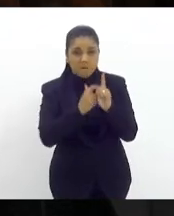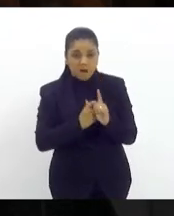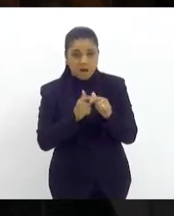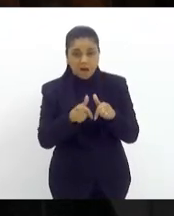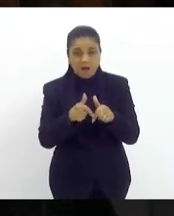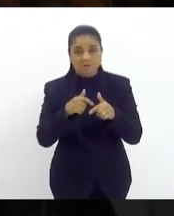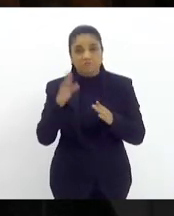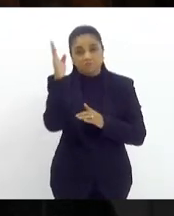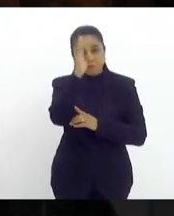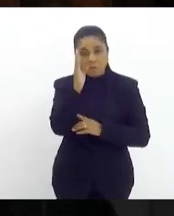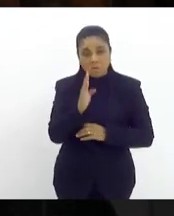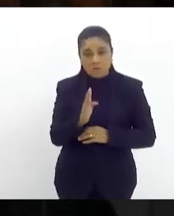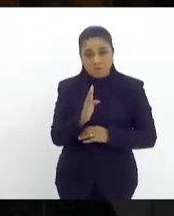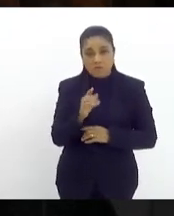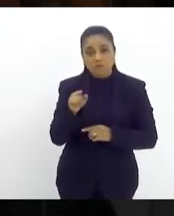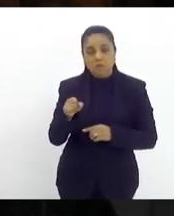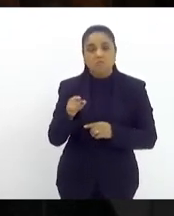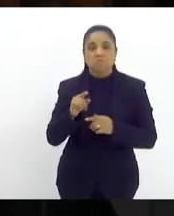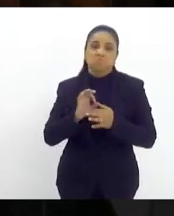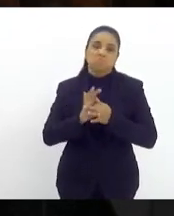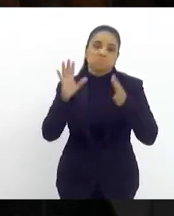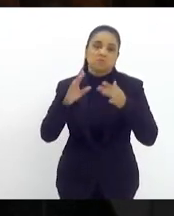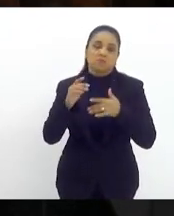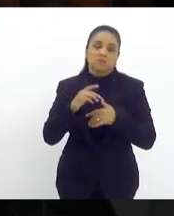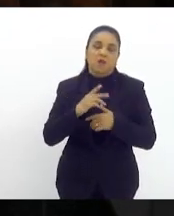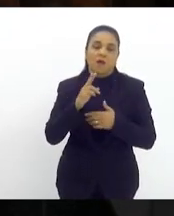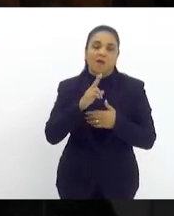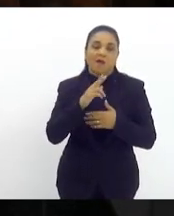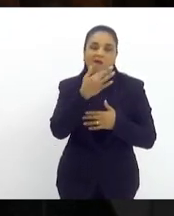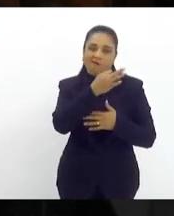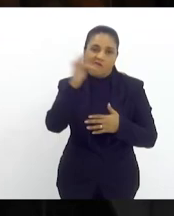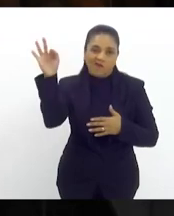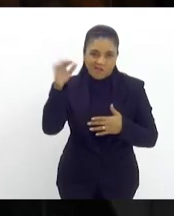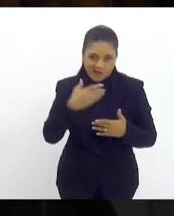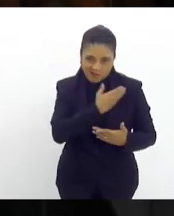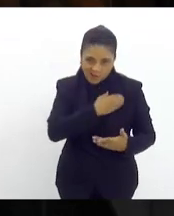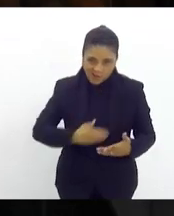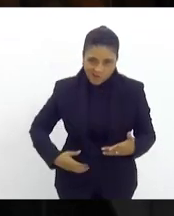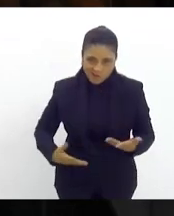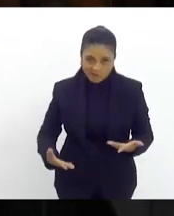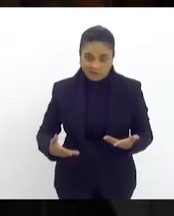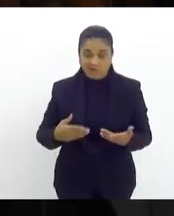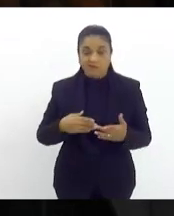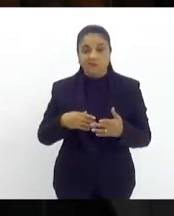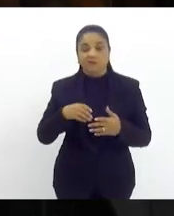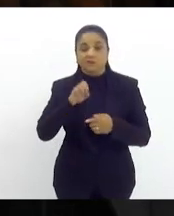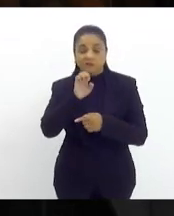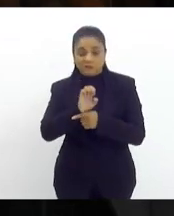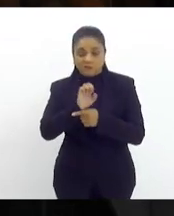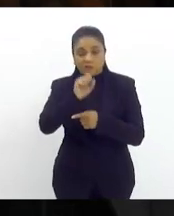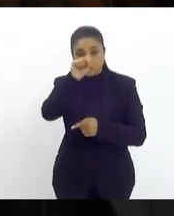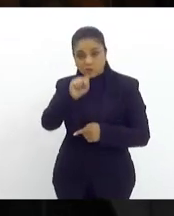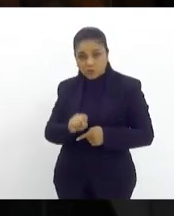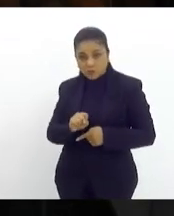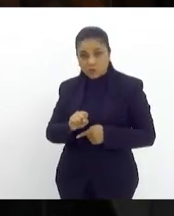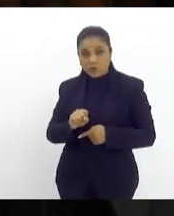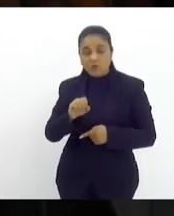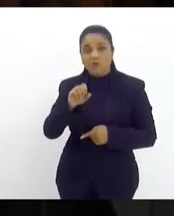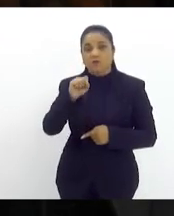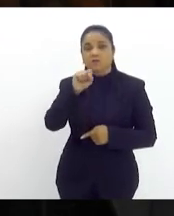com a Val da União E se esses estados do sul Sudeste